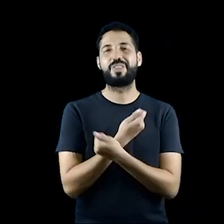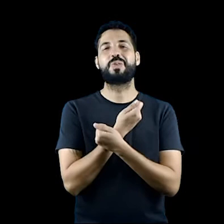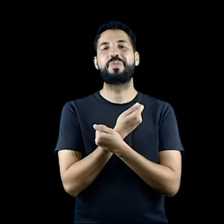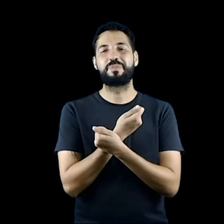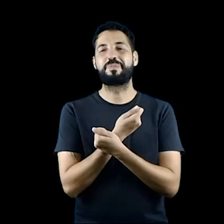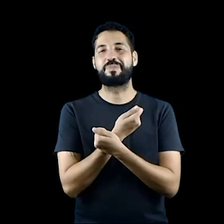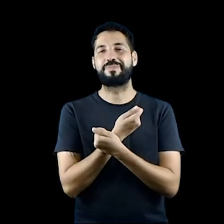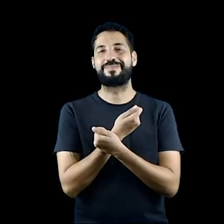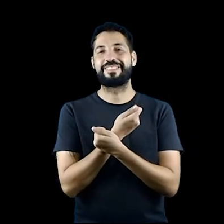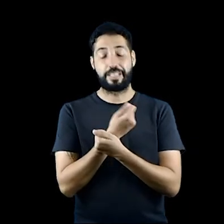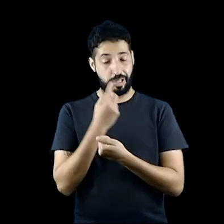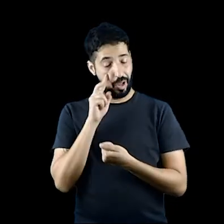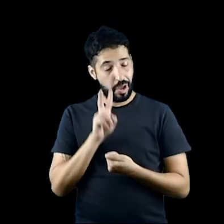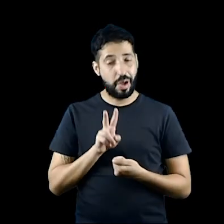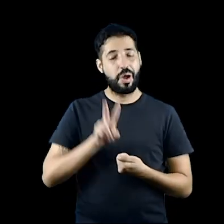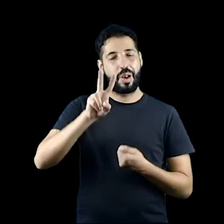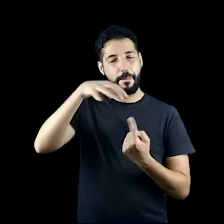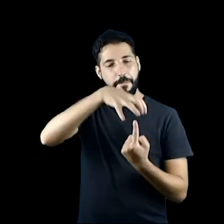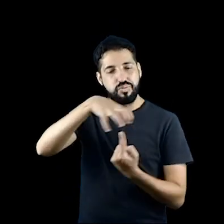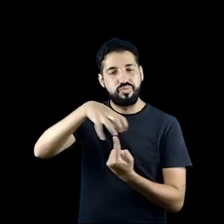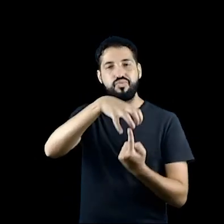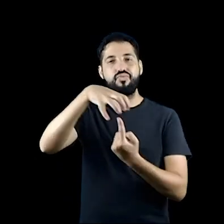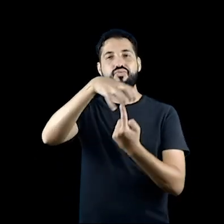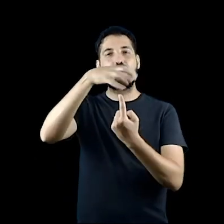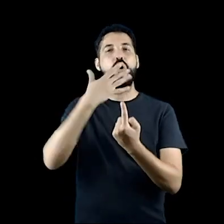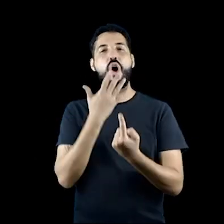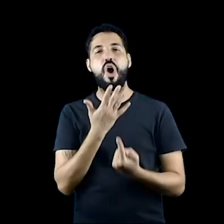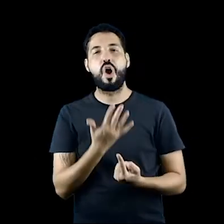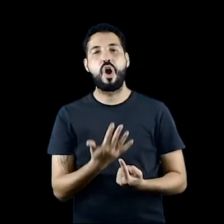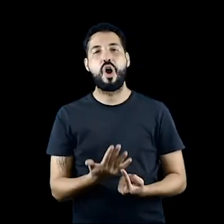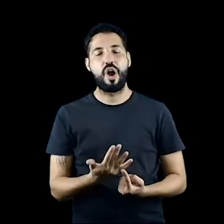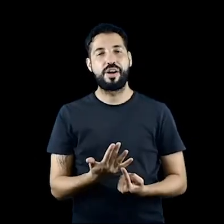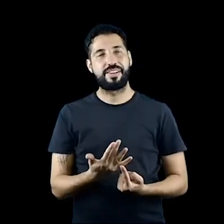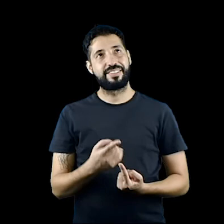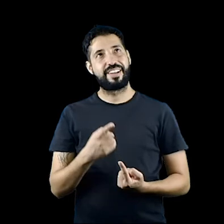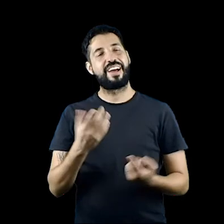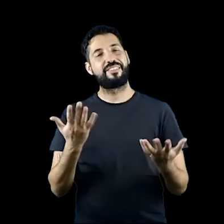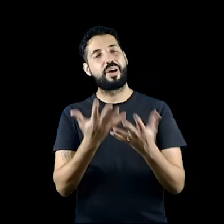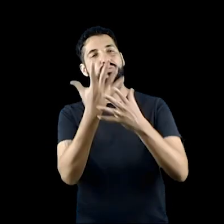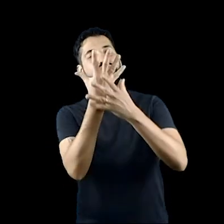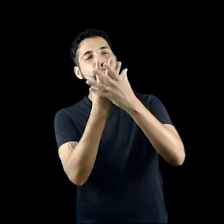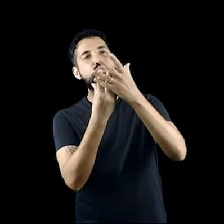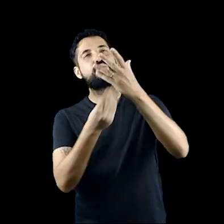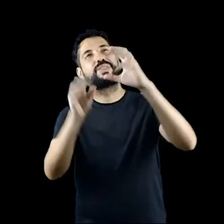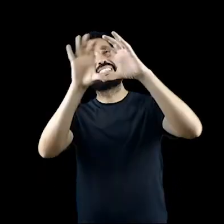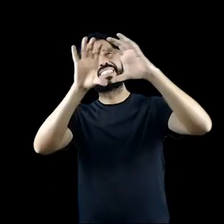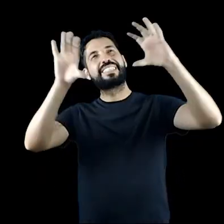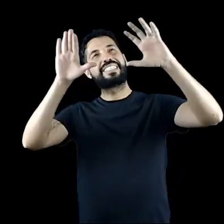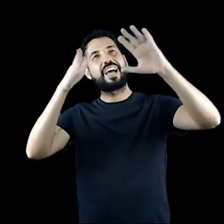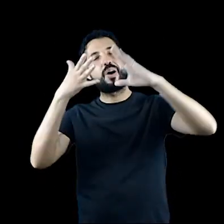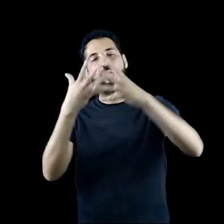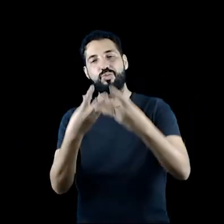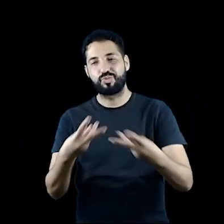ele está lindo olha praquele balão multicor que lá céu